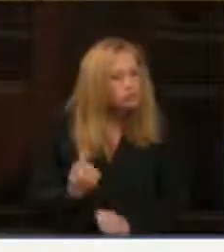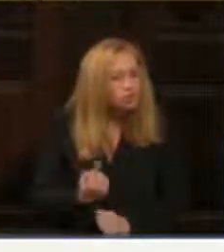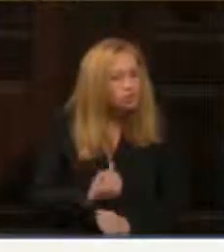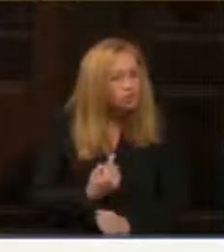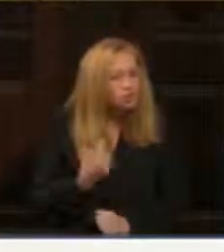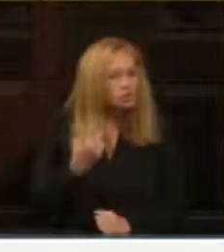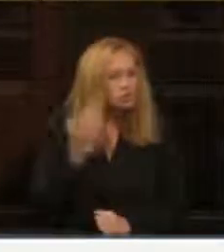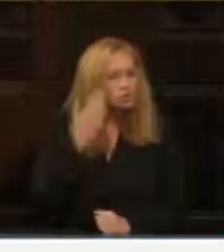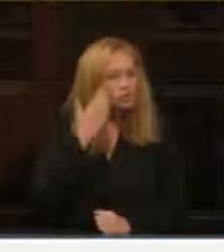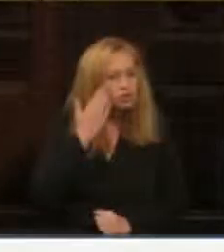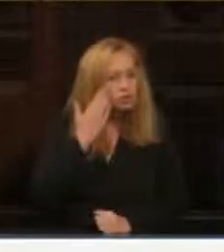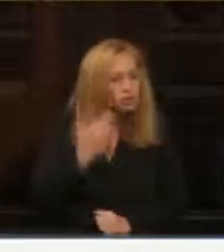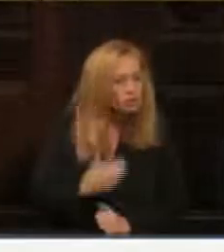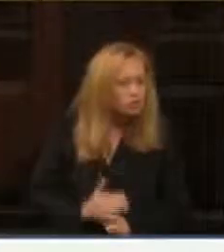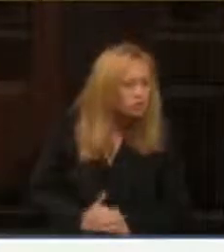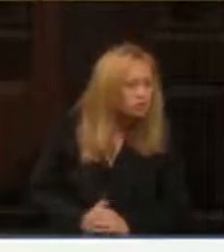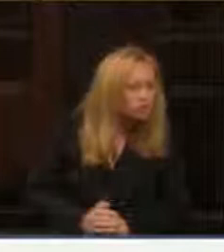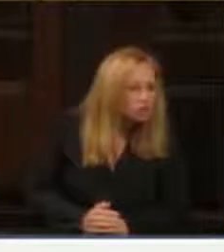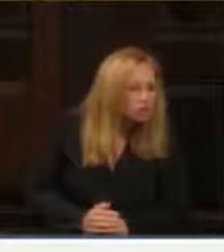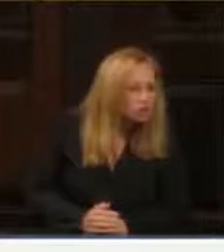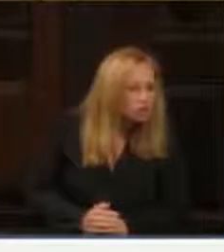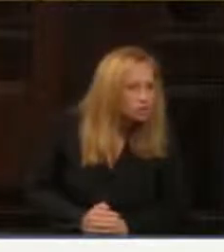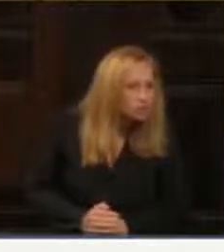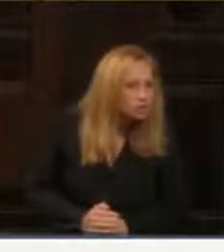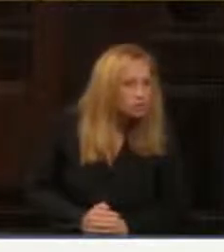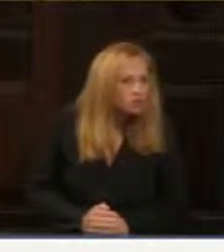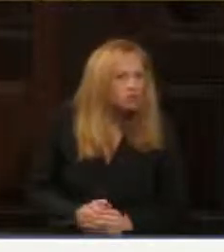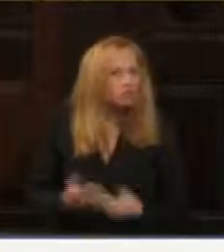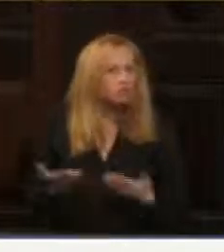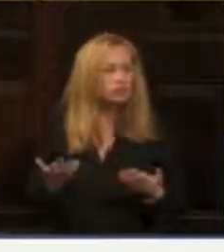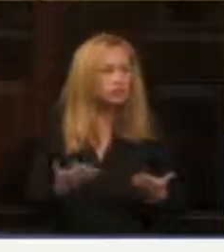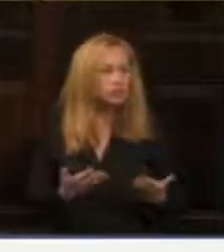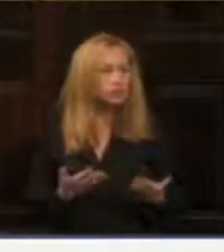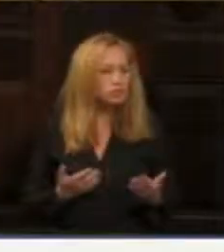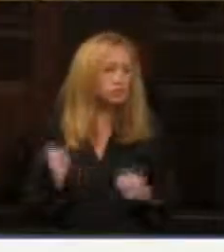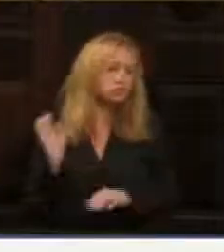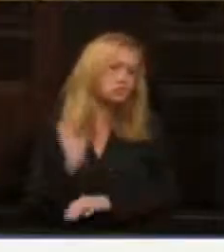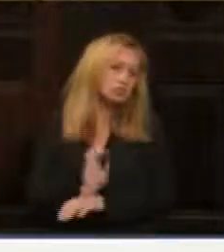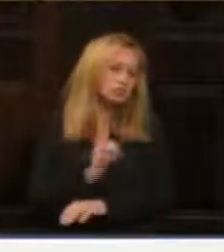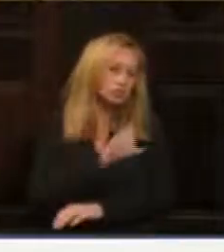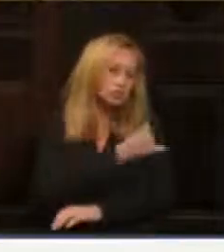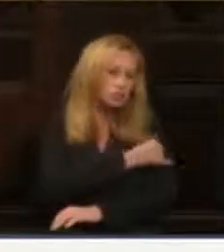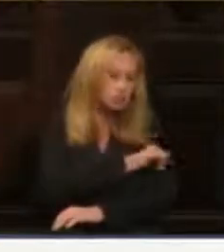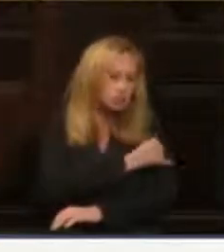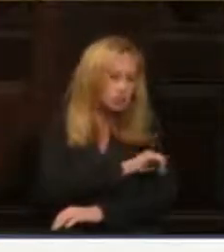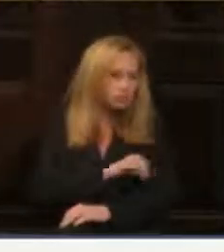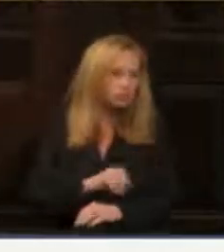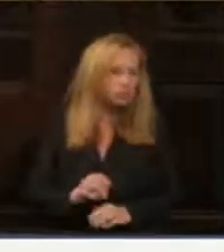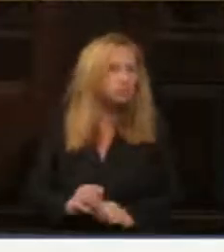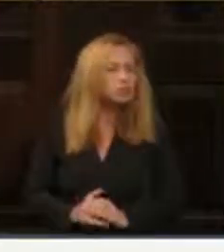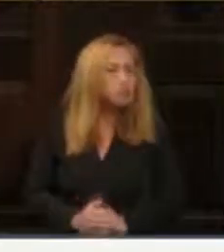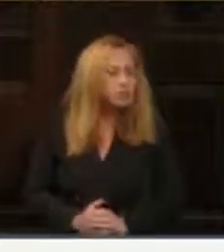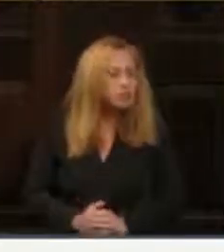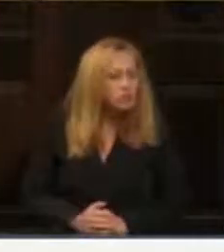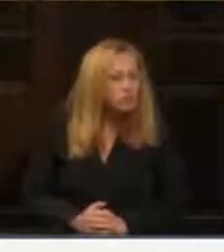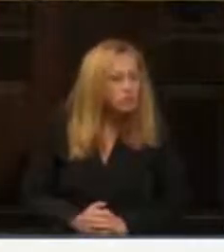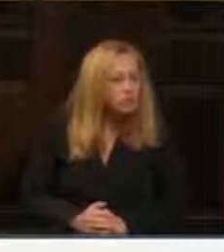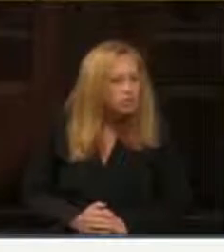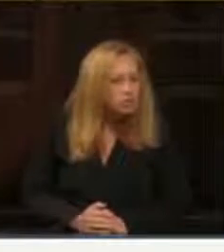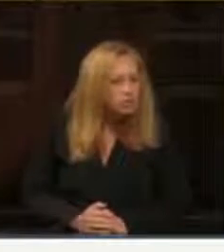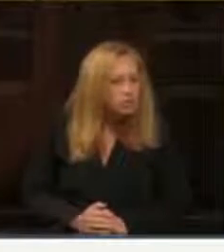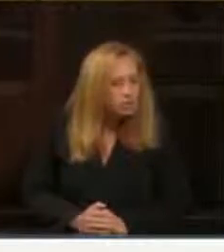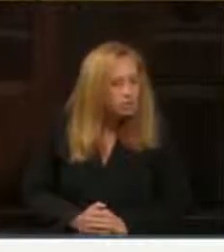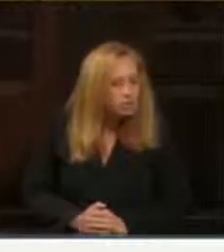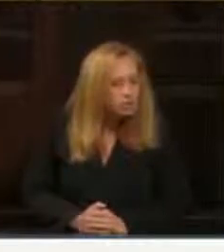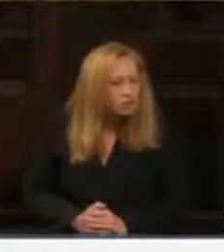governo Bolsonaro começa numa relação de subserviência aos Estados Unidos completamente tapafúrdia, que inclusive pode nos